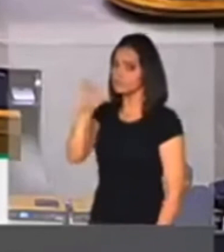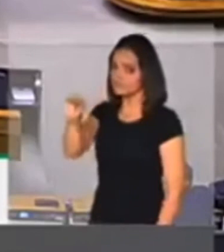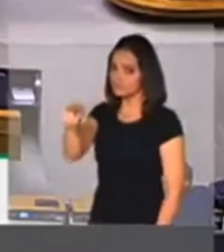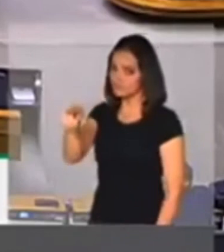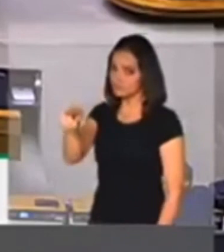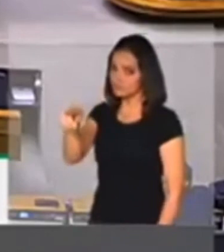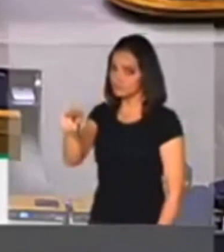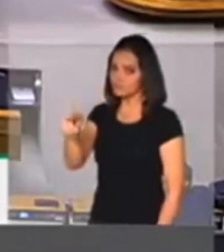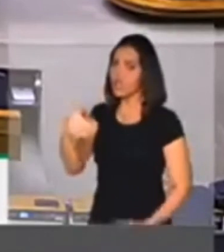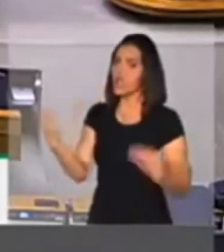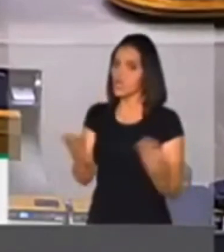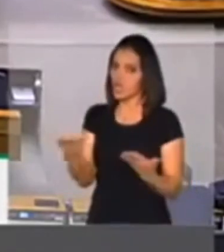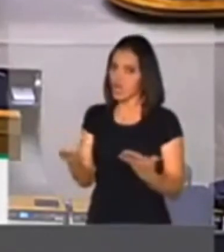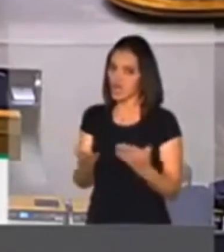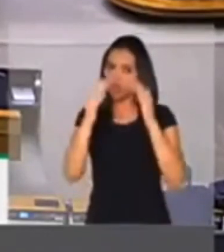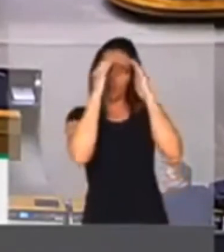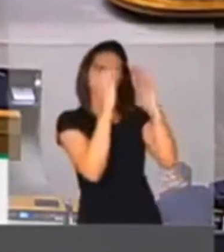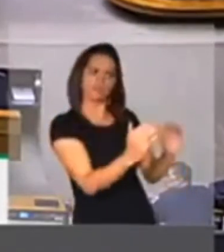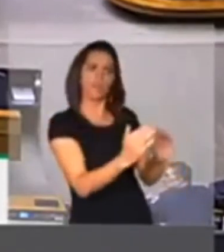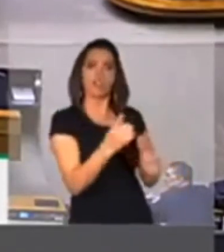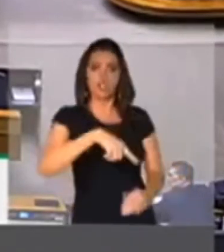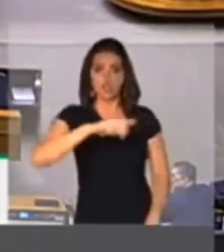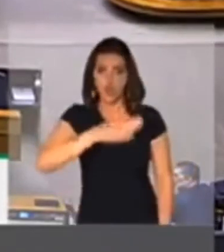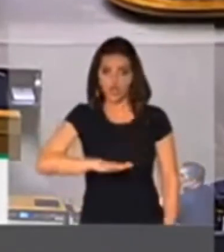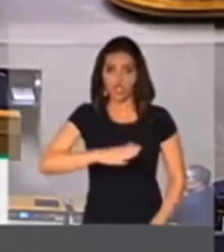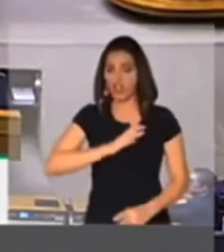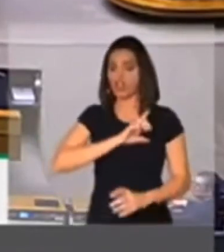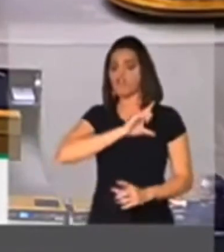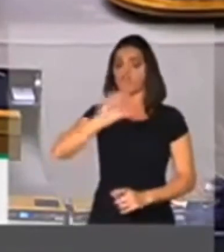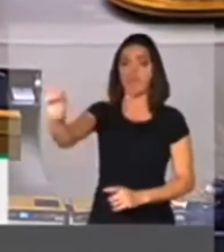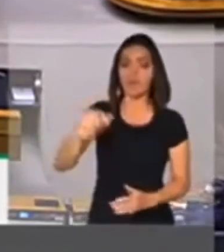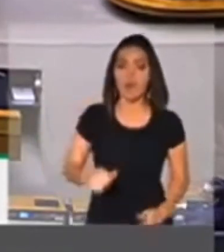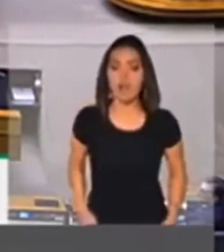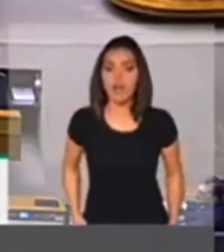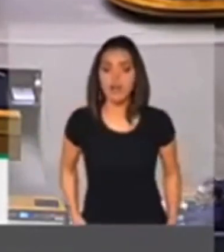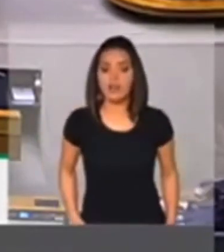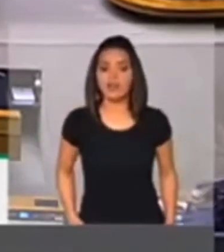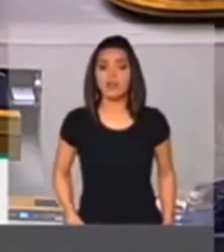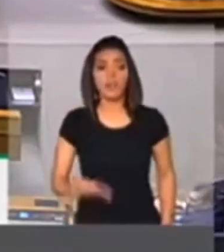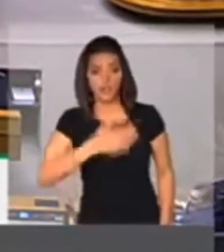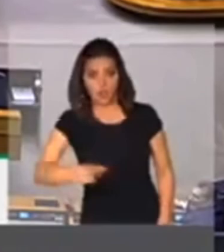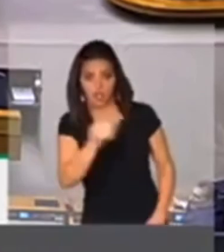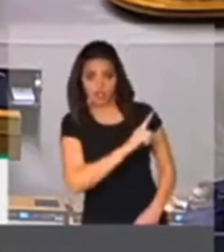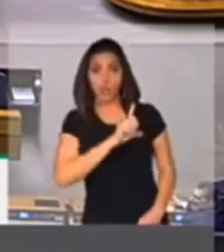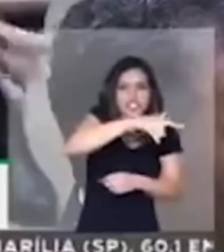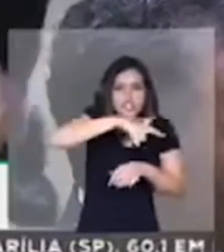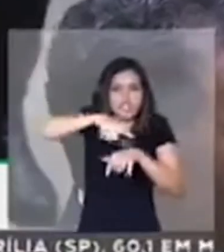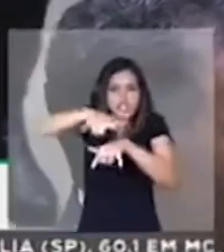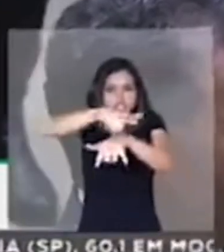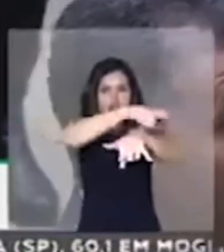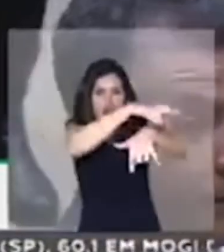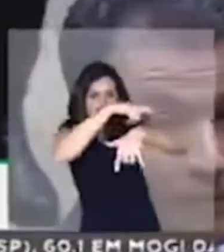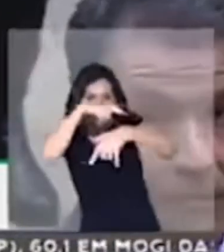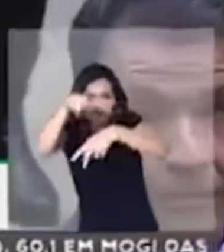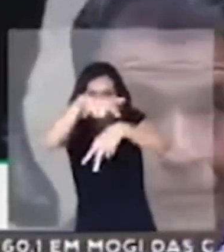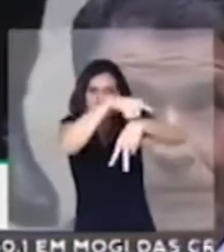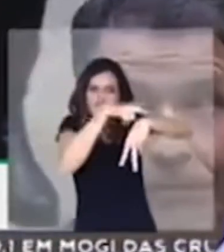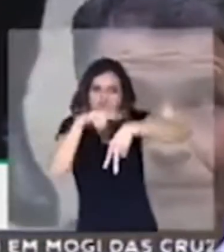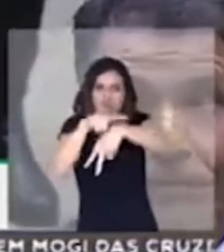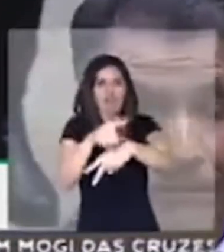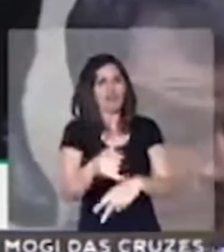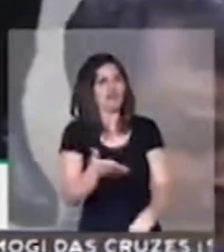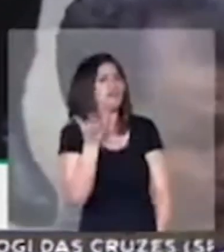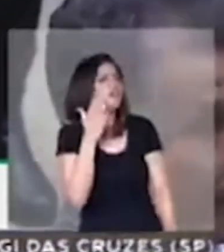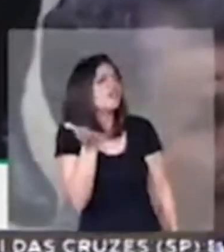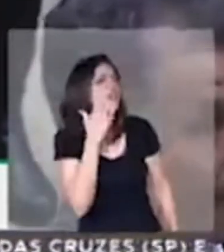está falando. Vivendo agora. Respeita o. Você não gostou? Respeita. Problema de Não, vossa não, não, excelência. não. Você não gostou? Fecha a boca você. Deputado. Tome vergonha na cara,